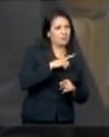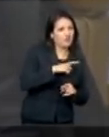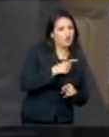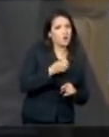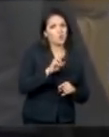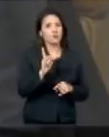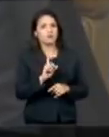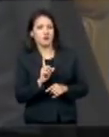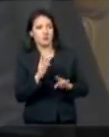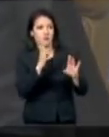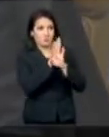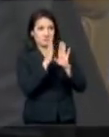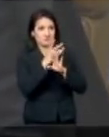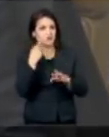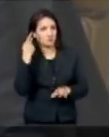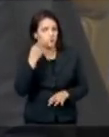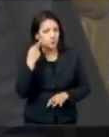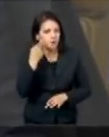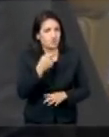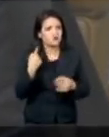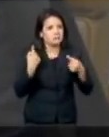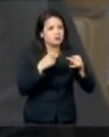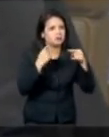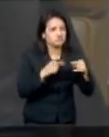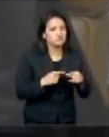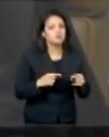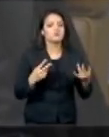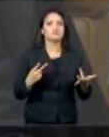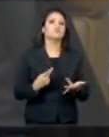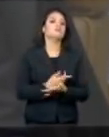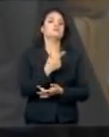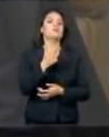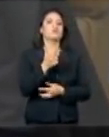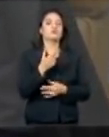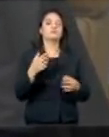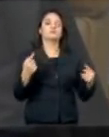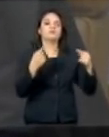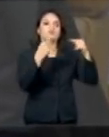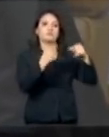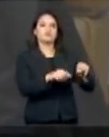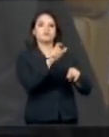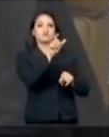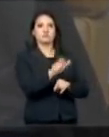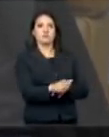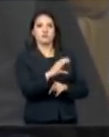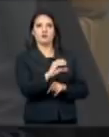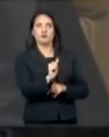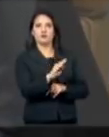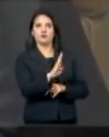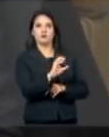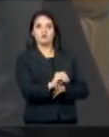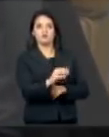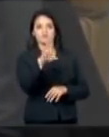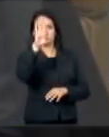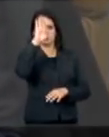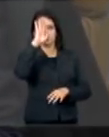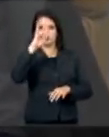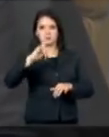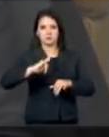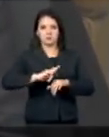política praticada contra os cabos e essa formulação